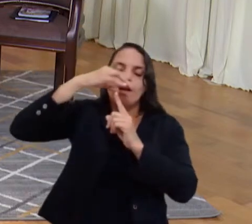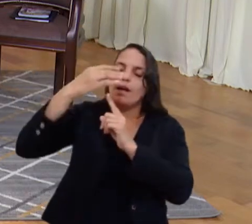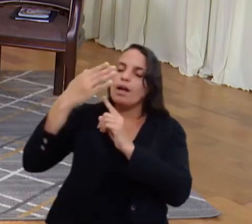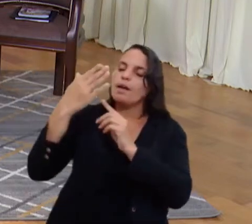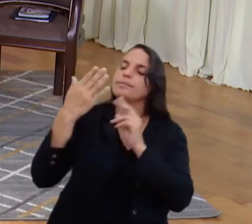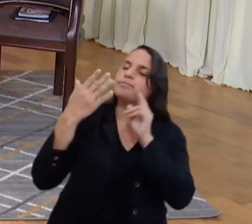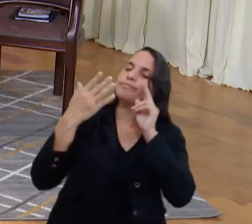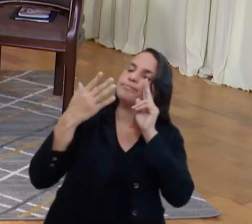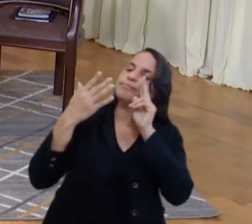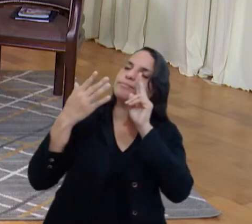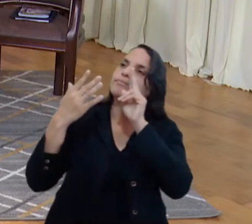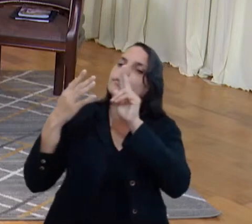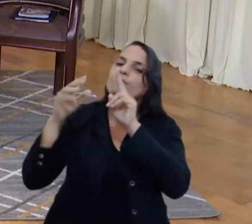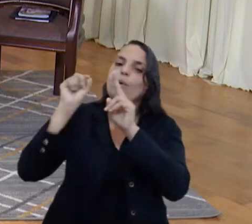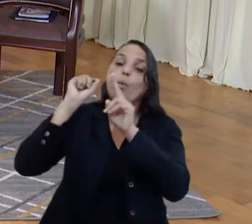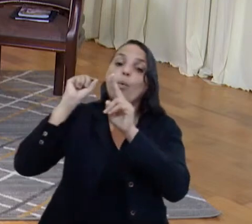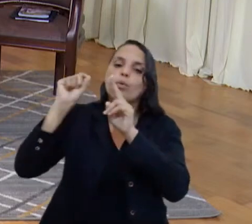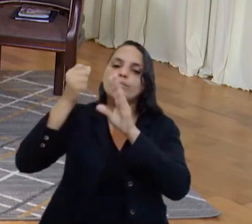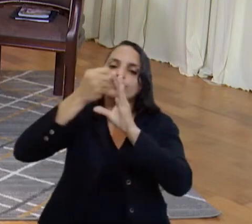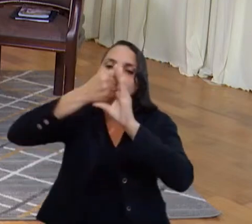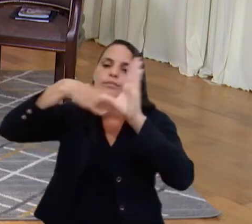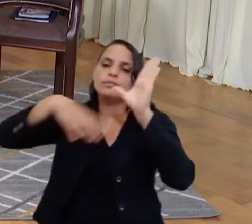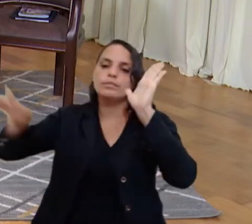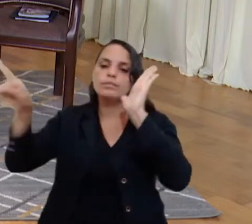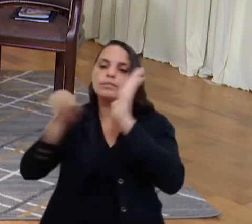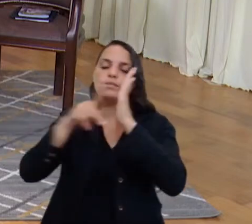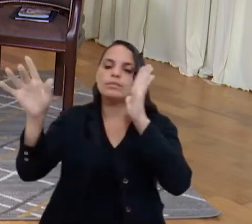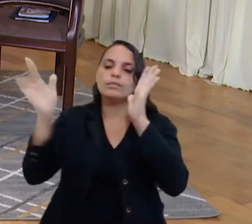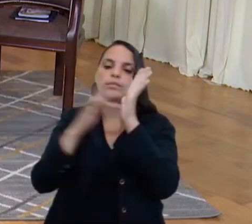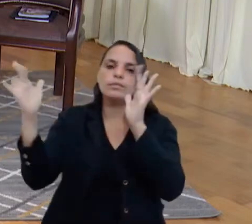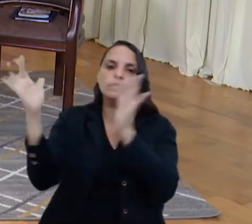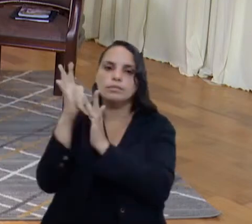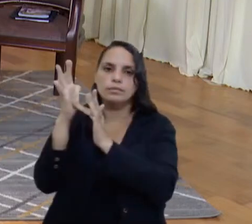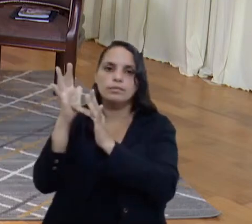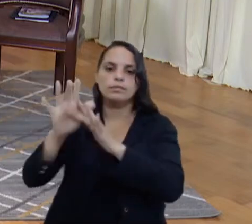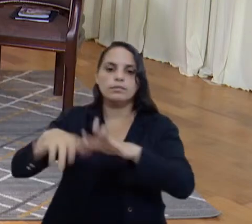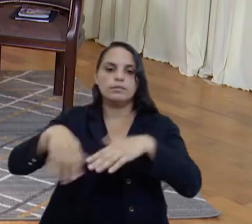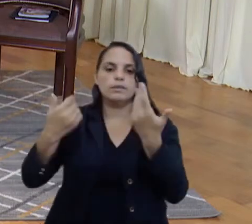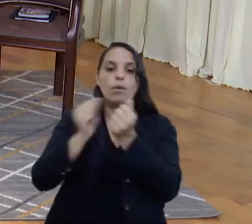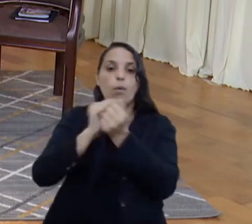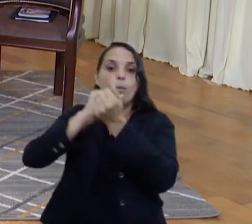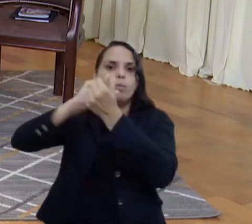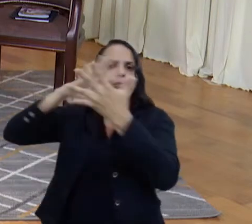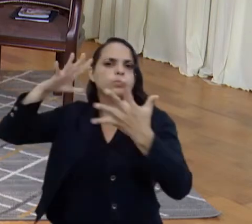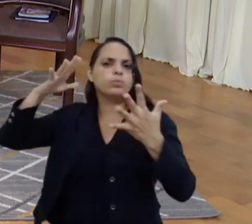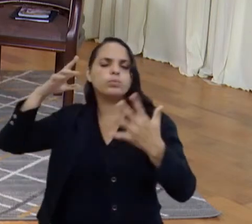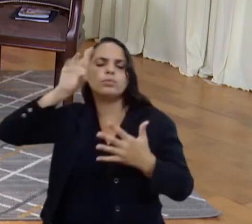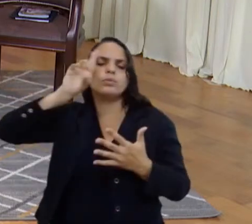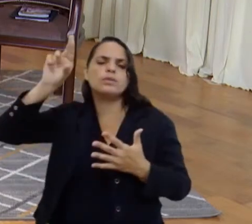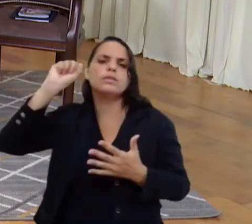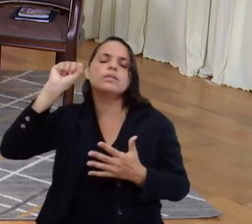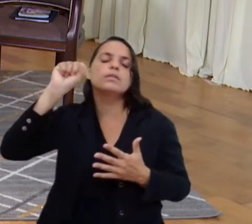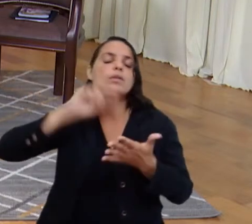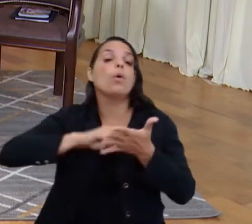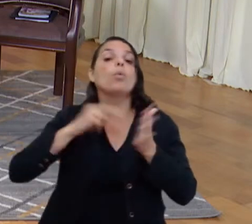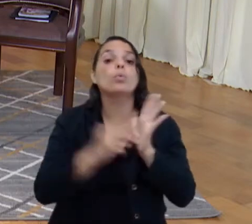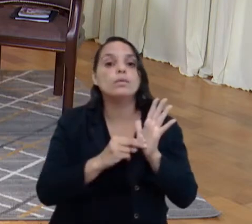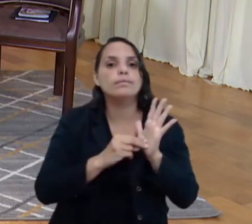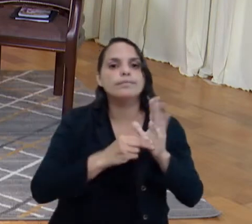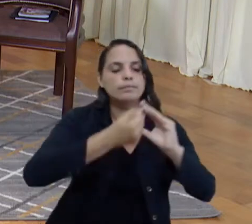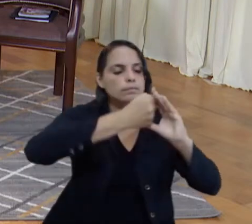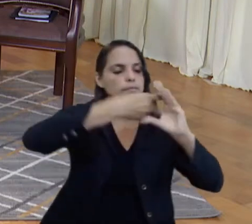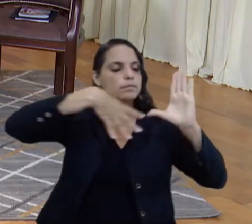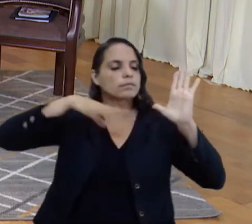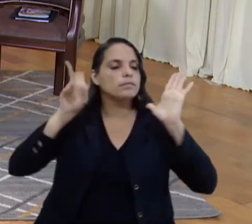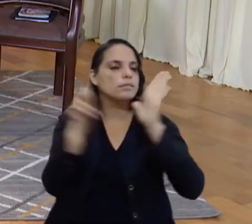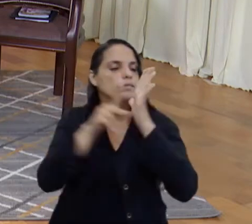aqui, contemplando como por espelho a glória do Senhor. Essa palavra glória do Senhor quer dizer o seu caráter. Então, ao